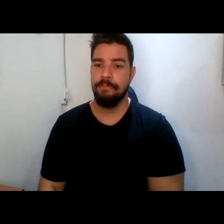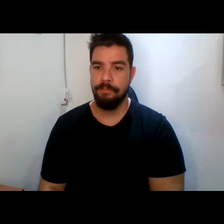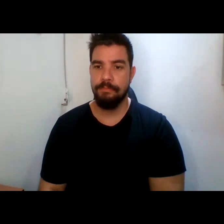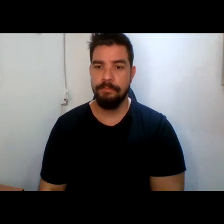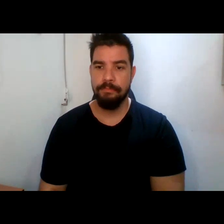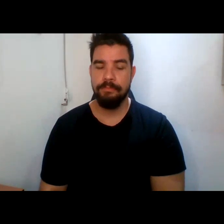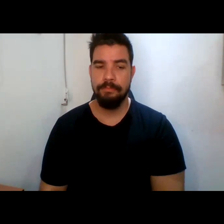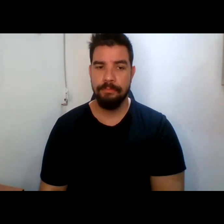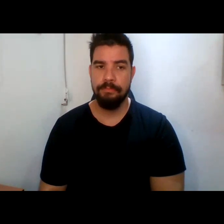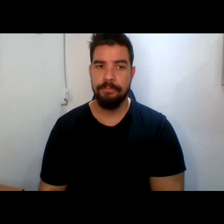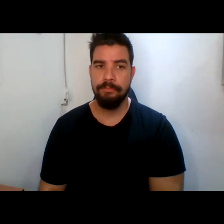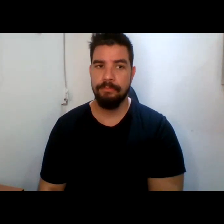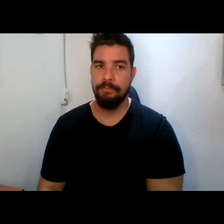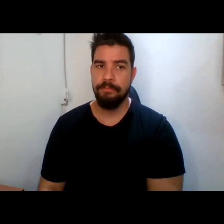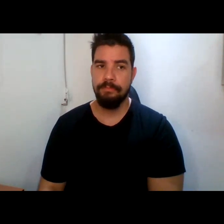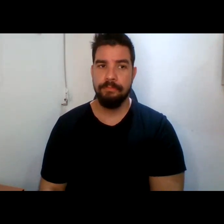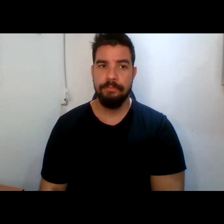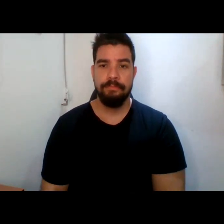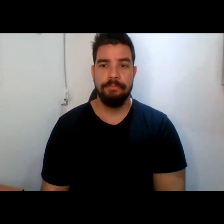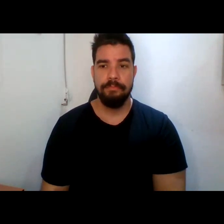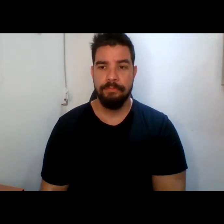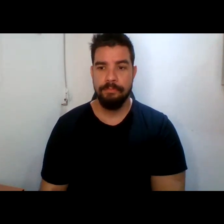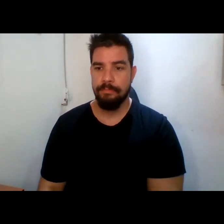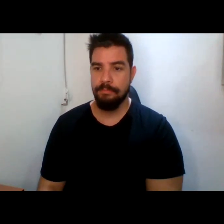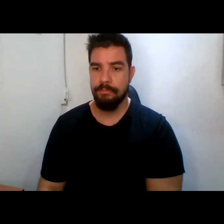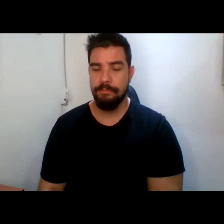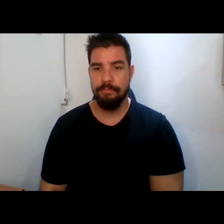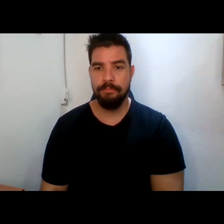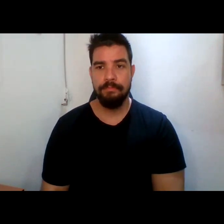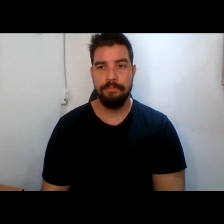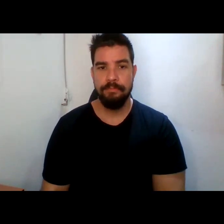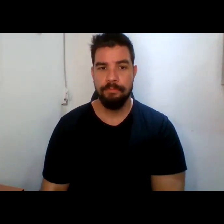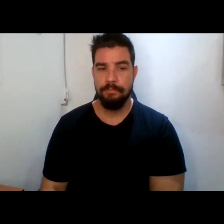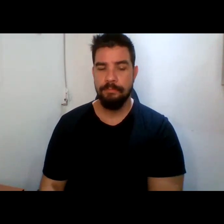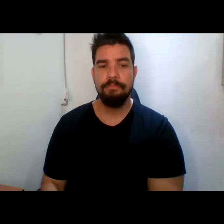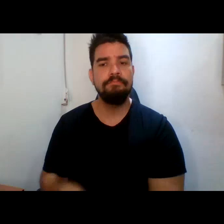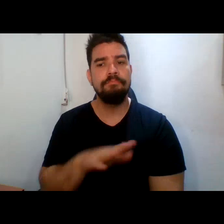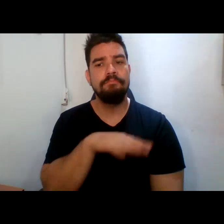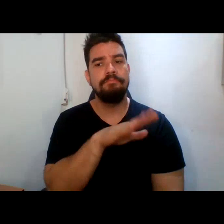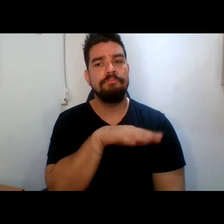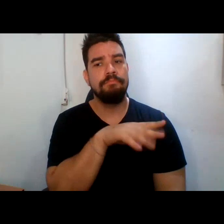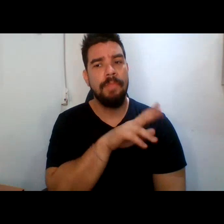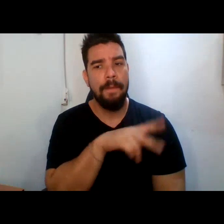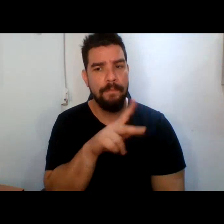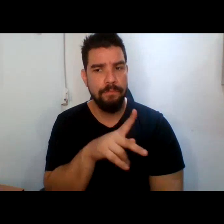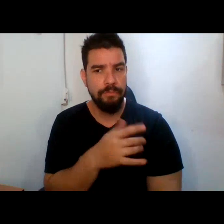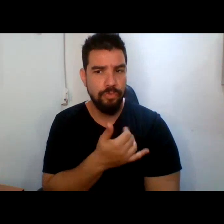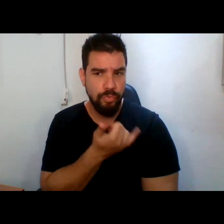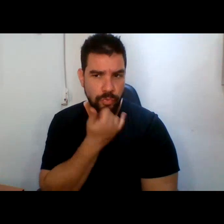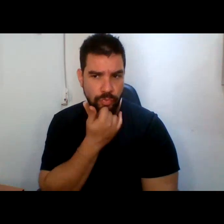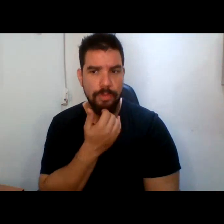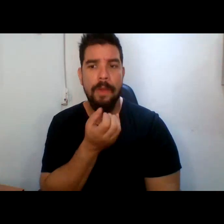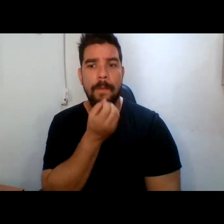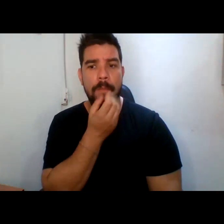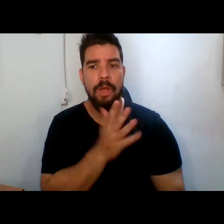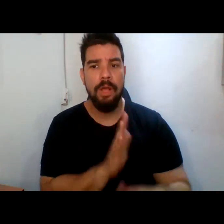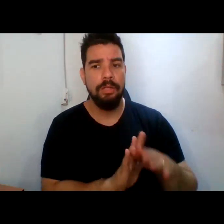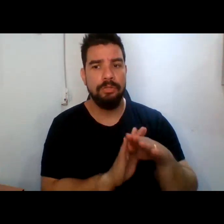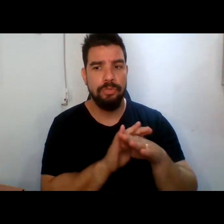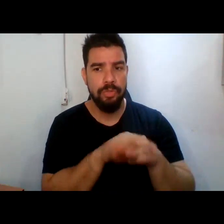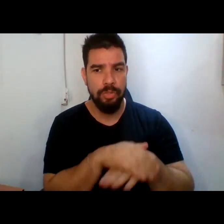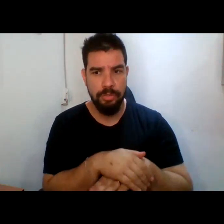Professor, Ali... desculpa. Boa noite.